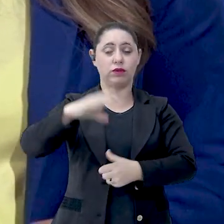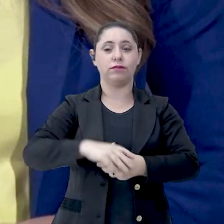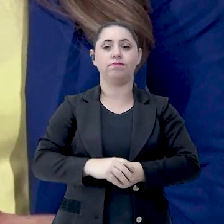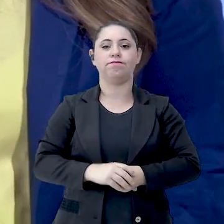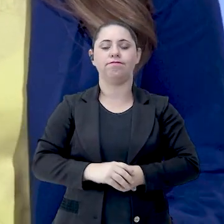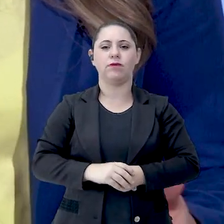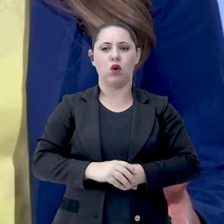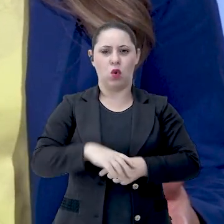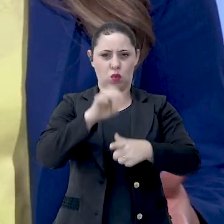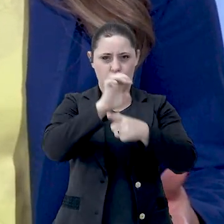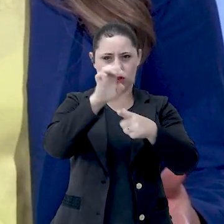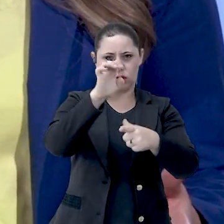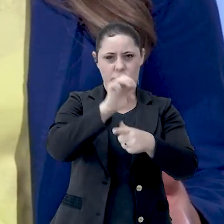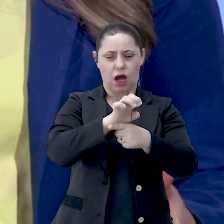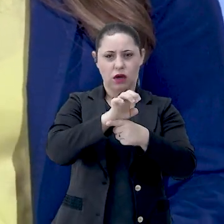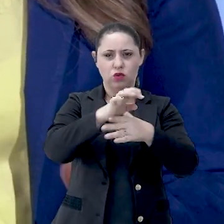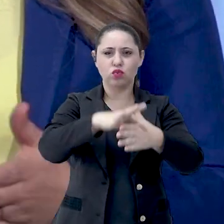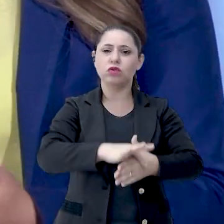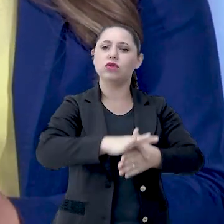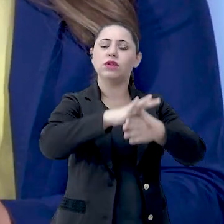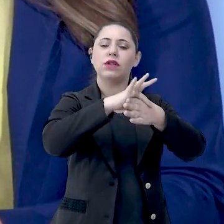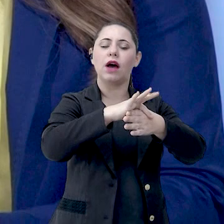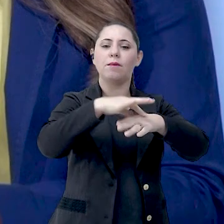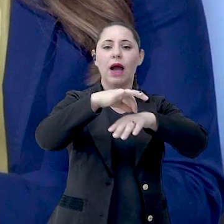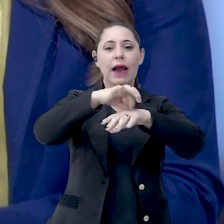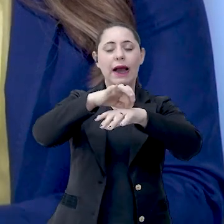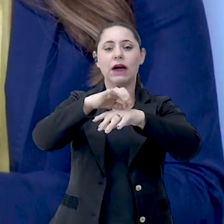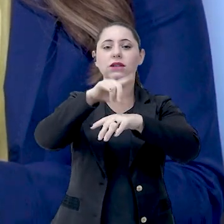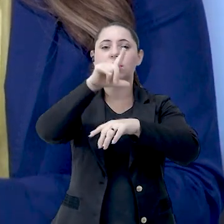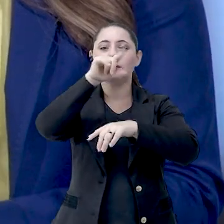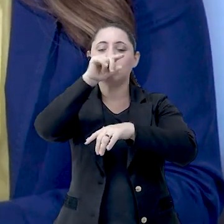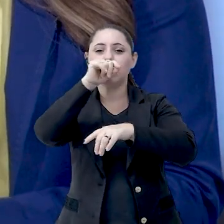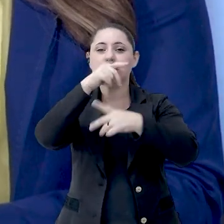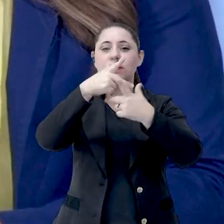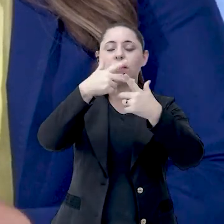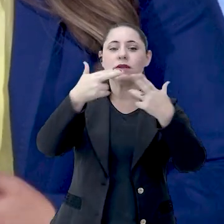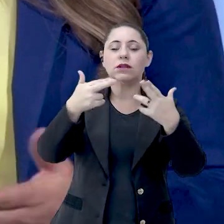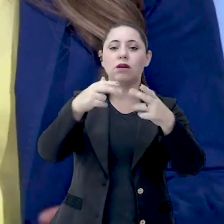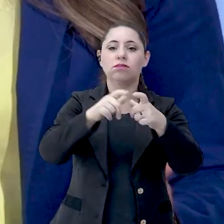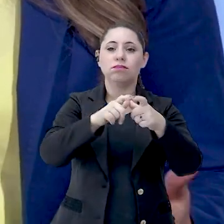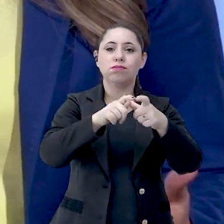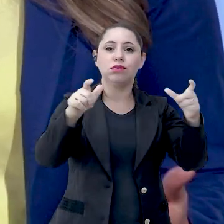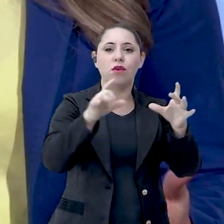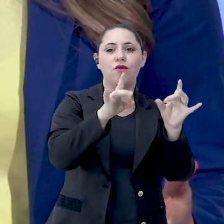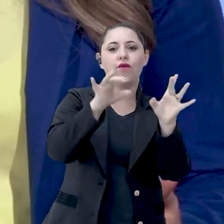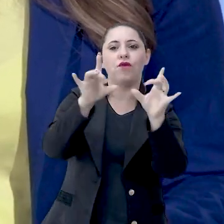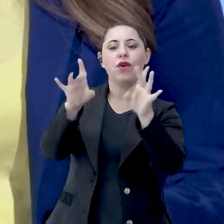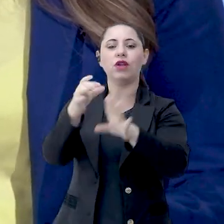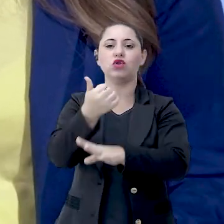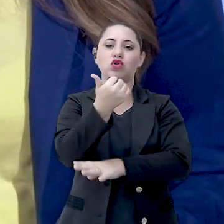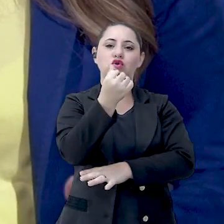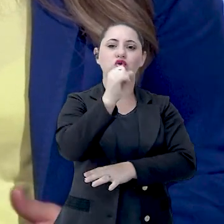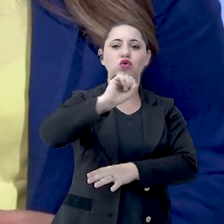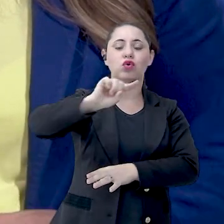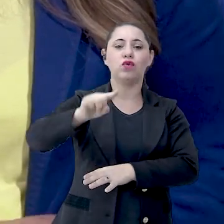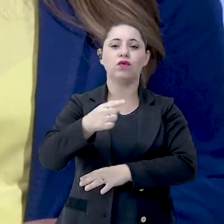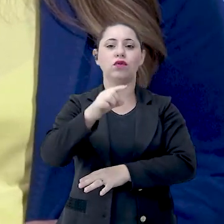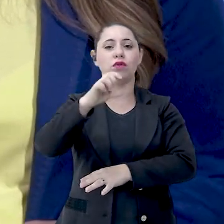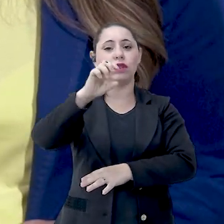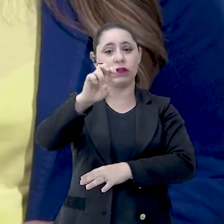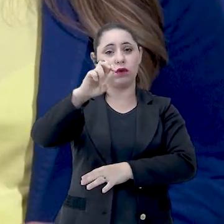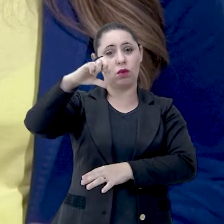55,9%. A produção do estado, com destaque para a carne de aves, aumentou as vendas em